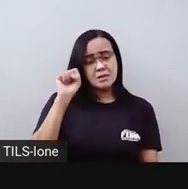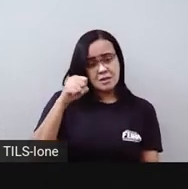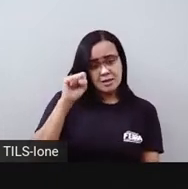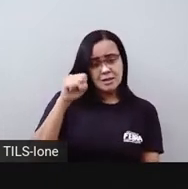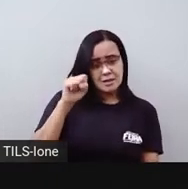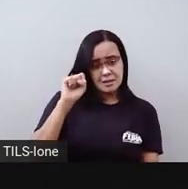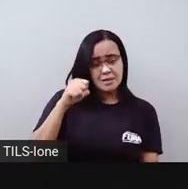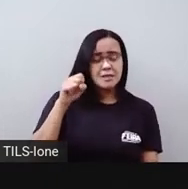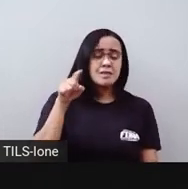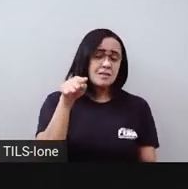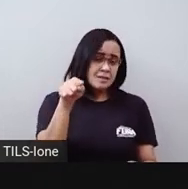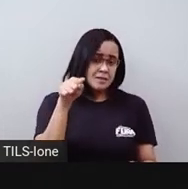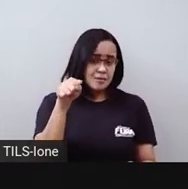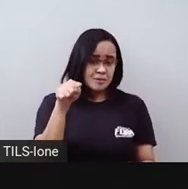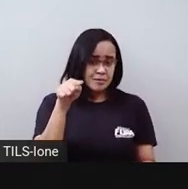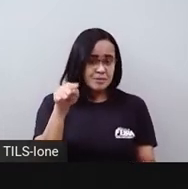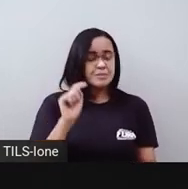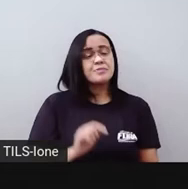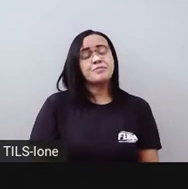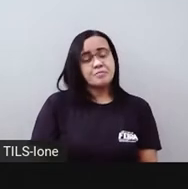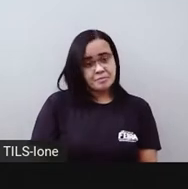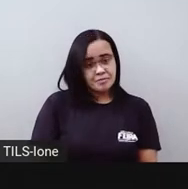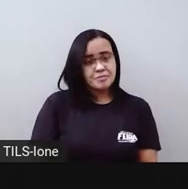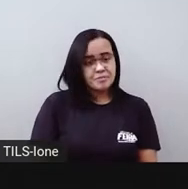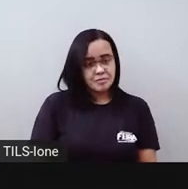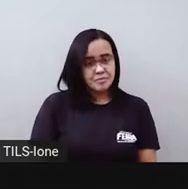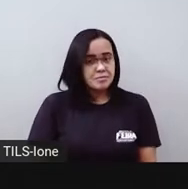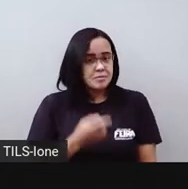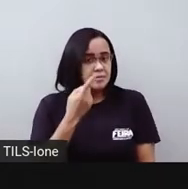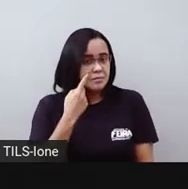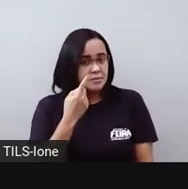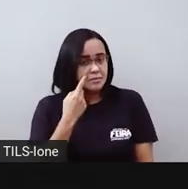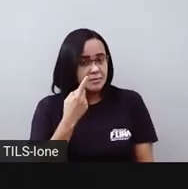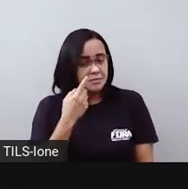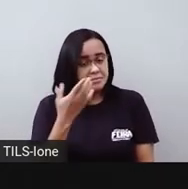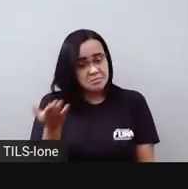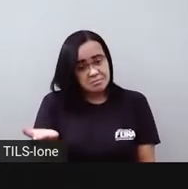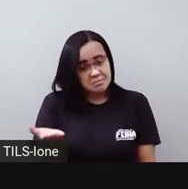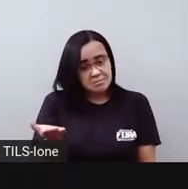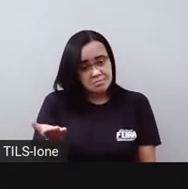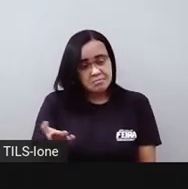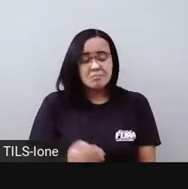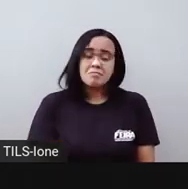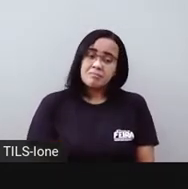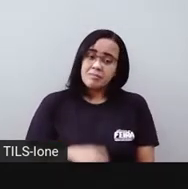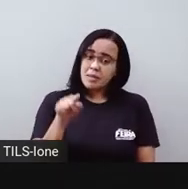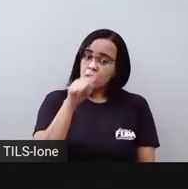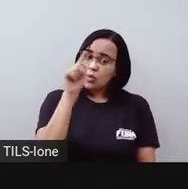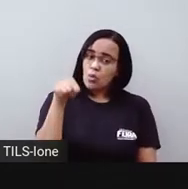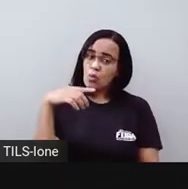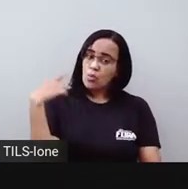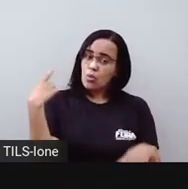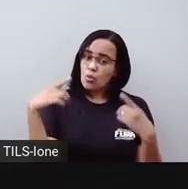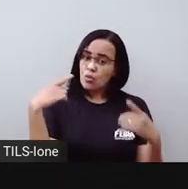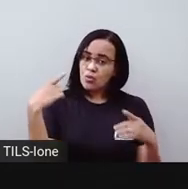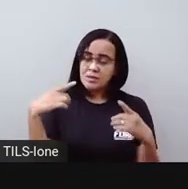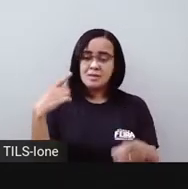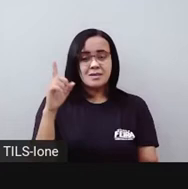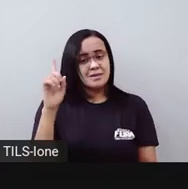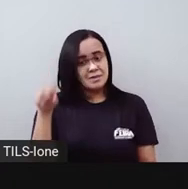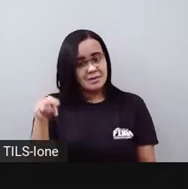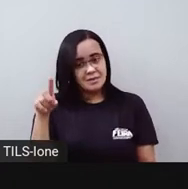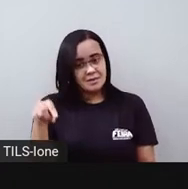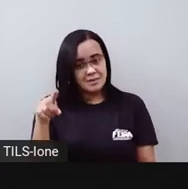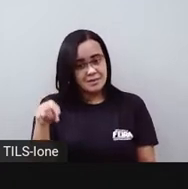foi você. Vamos ver se foi ele. Ele tá primeiro perguntando, tá na dúvida. Vamos lá ver.